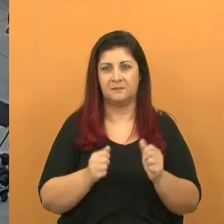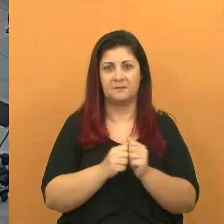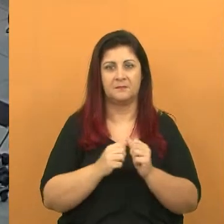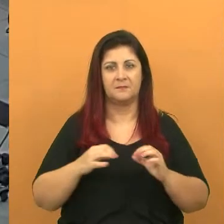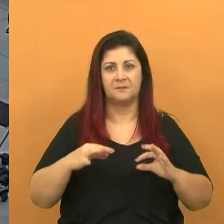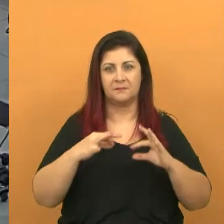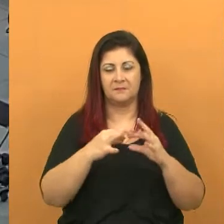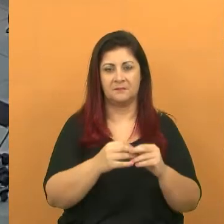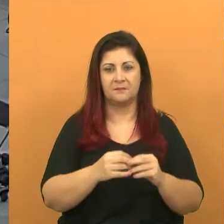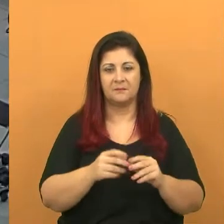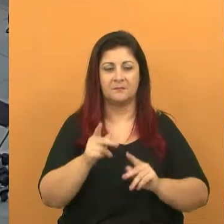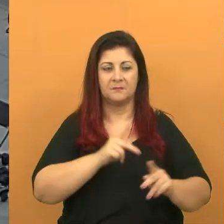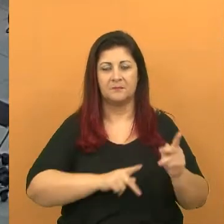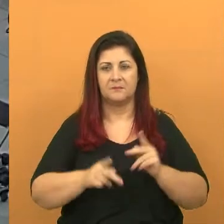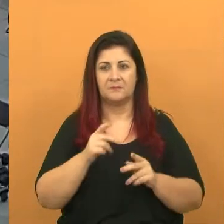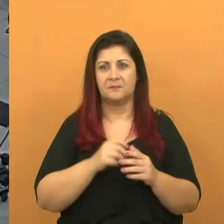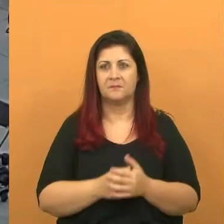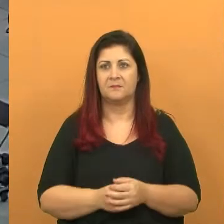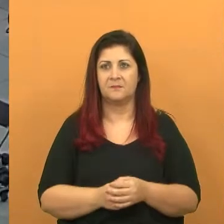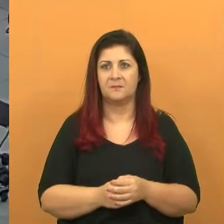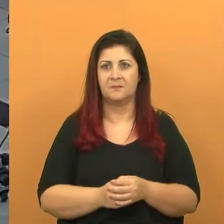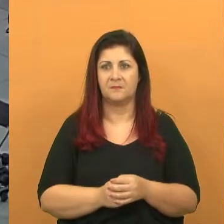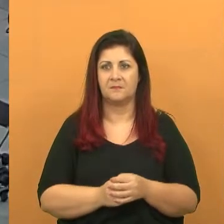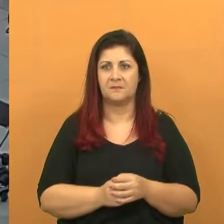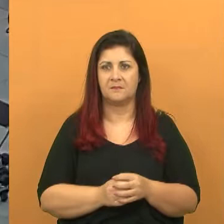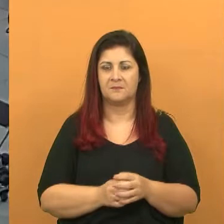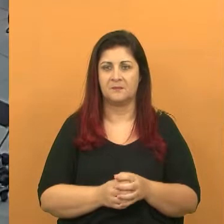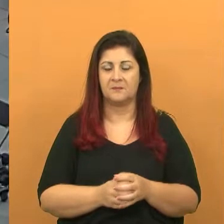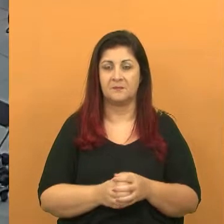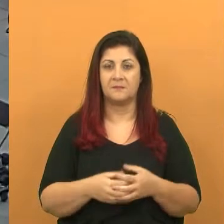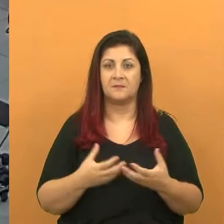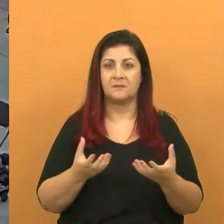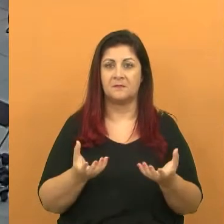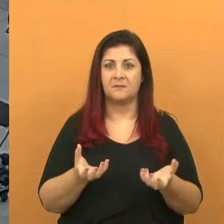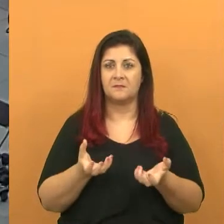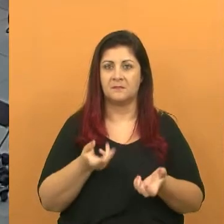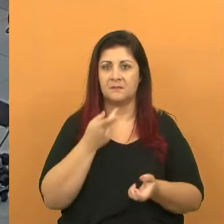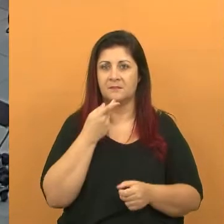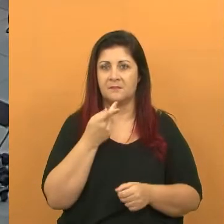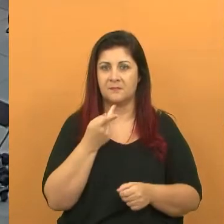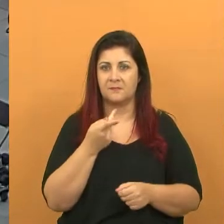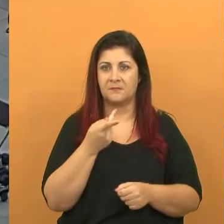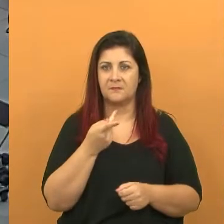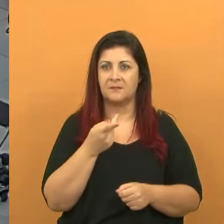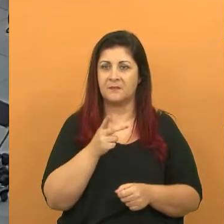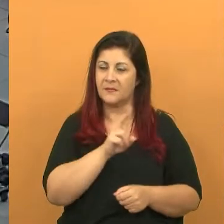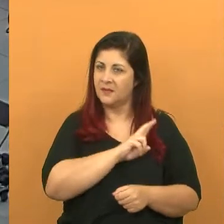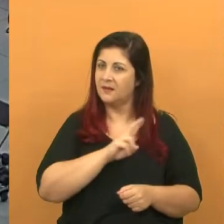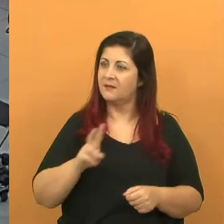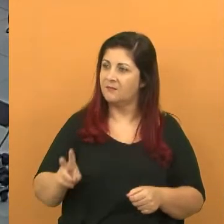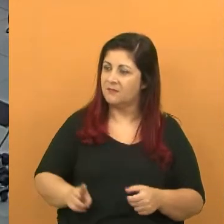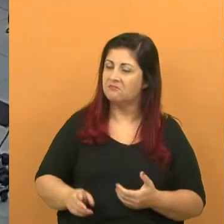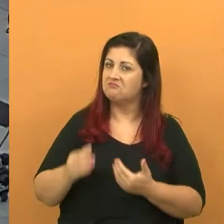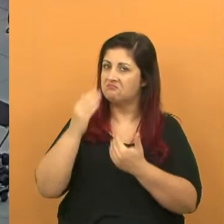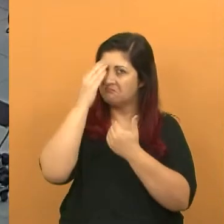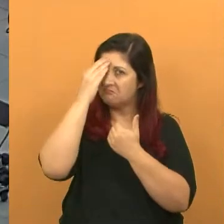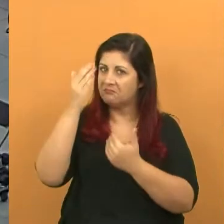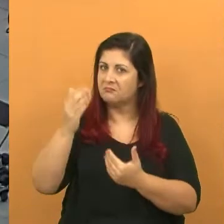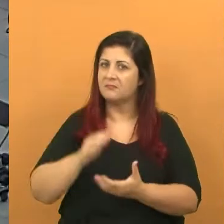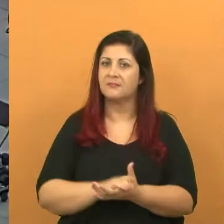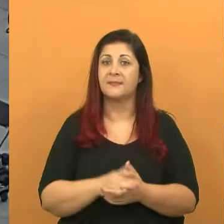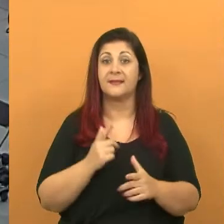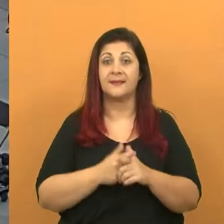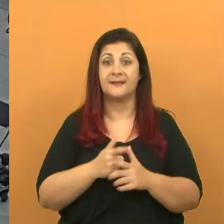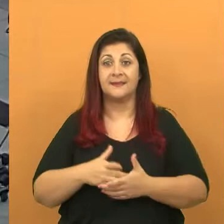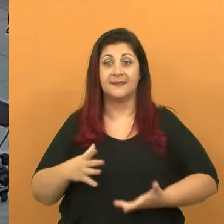as fases da vida. Um projeto, quero agradecer a Lucimar por trazer esse projeto, porque é um